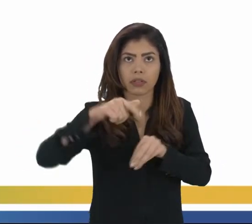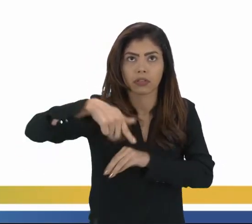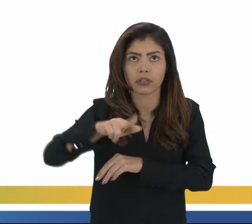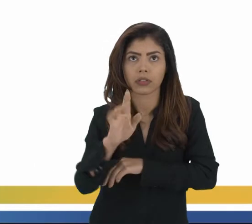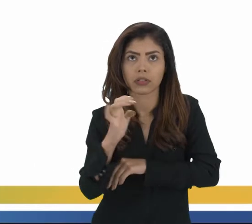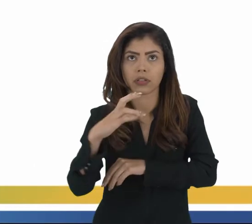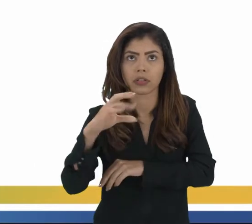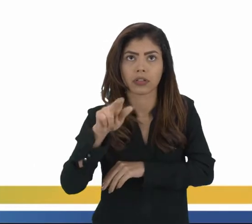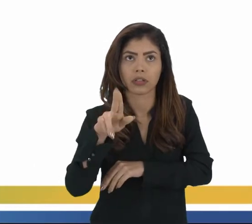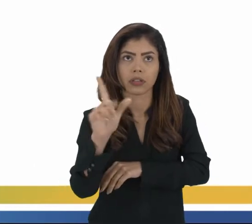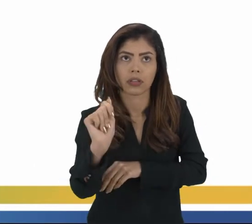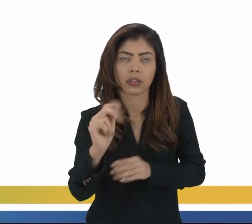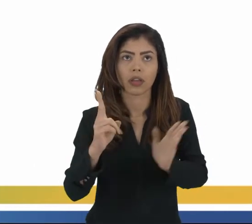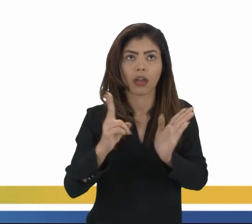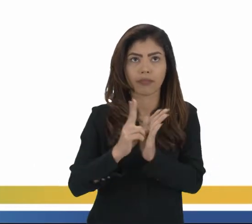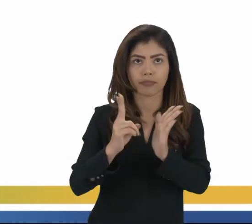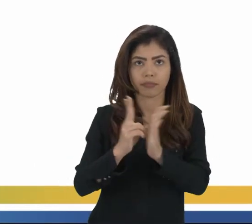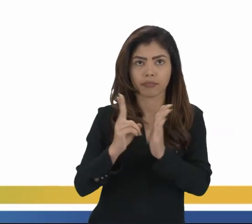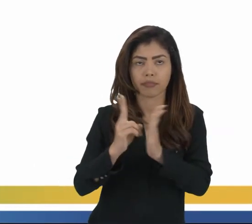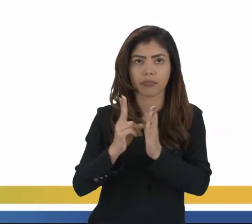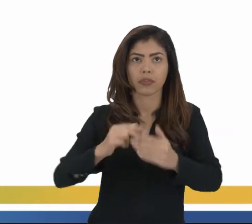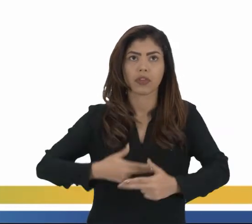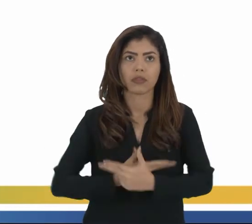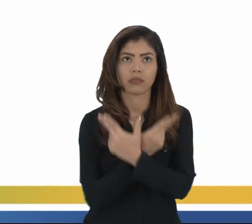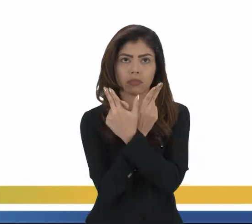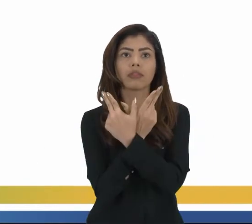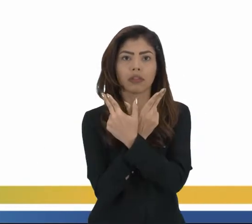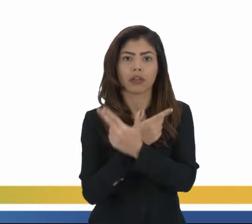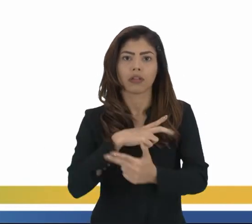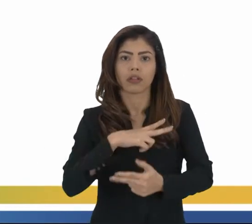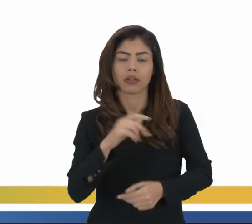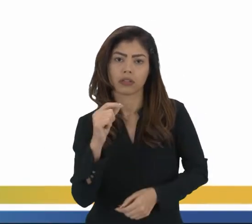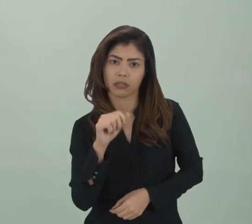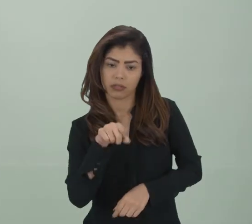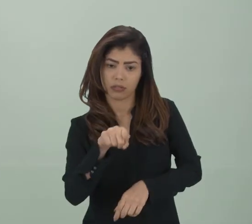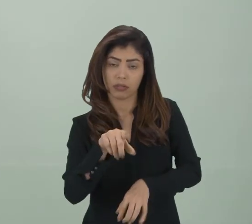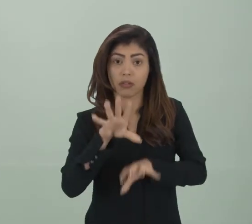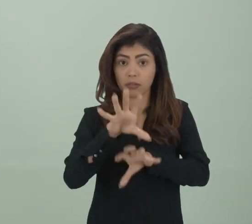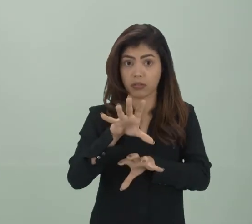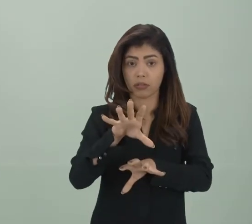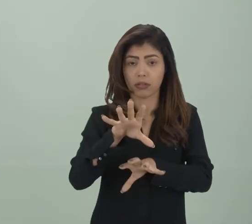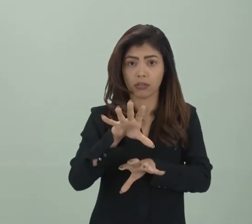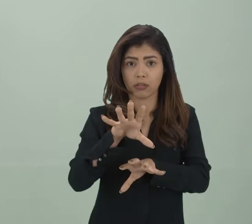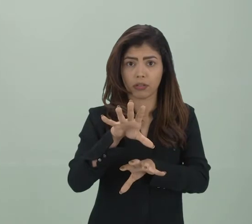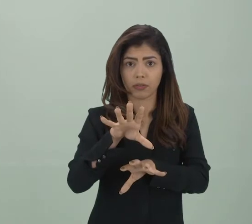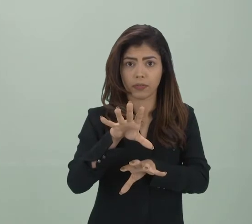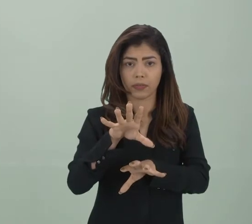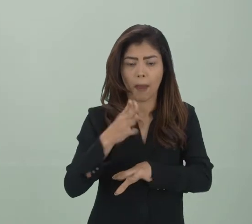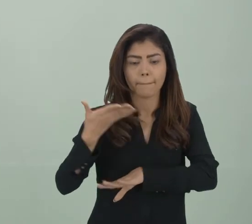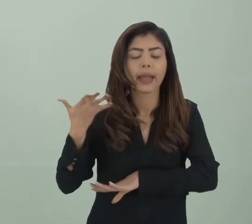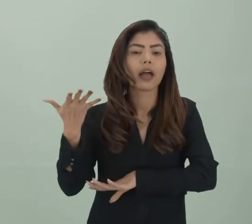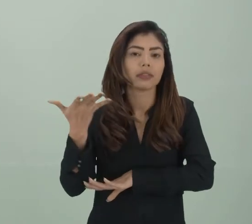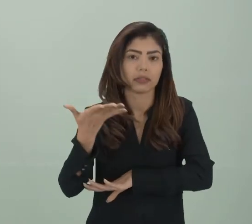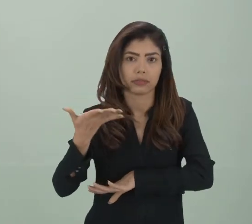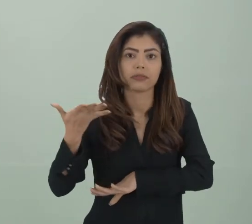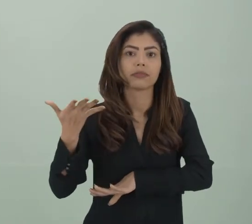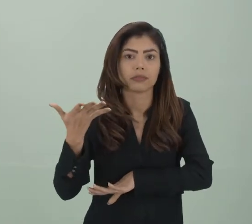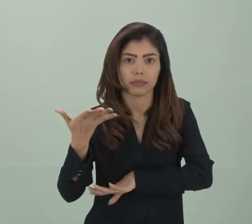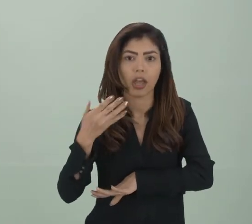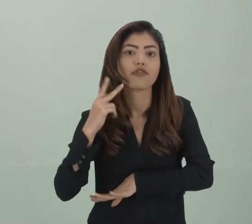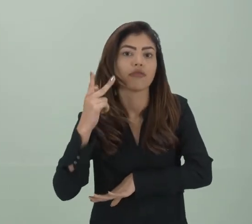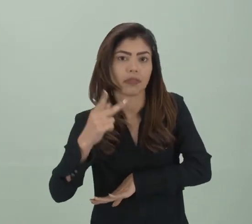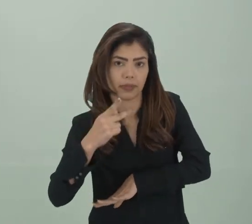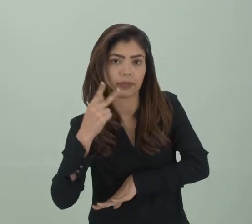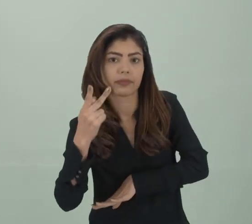idioma de los incas. O quechua, o idioma dos incas, era a base de